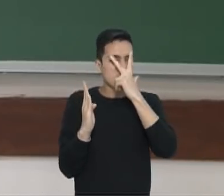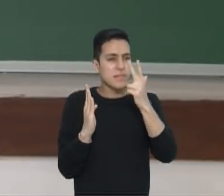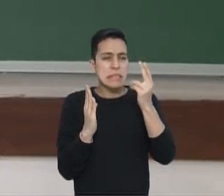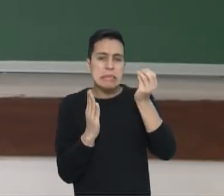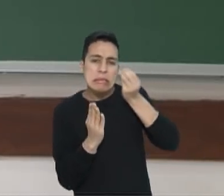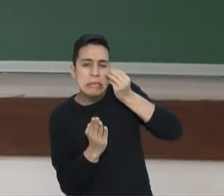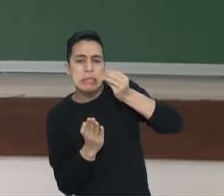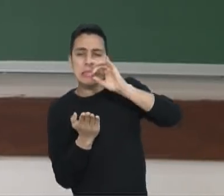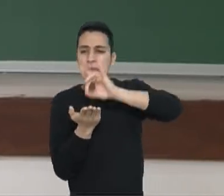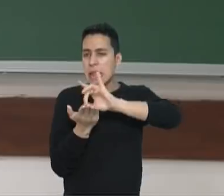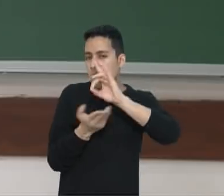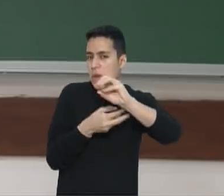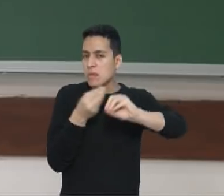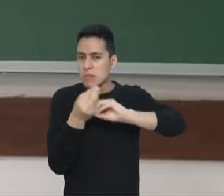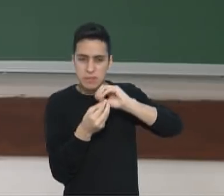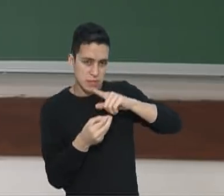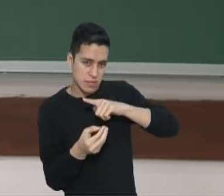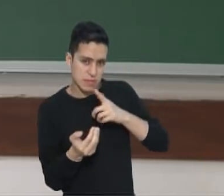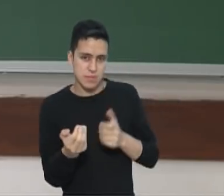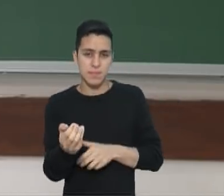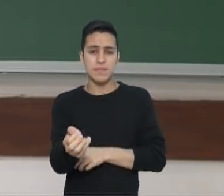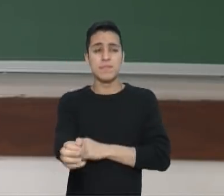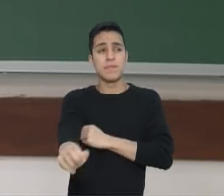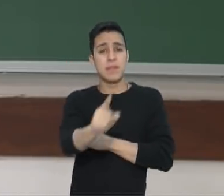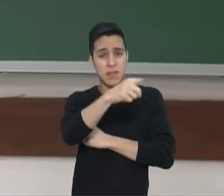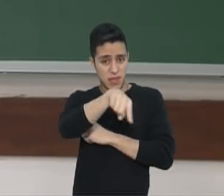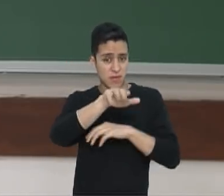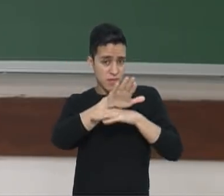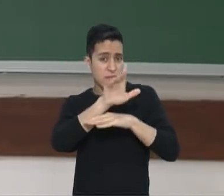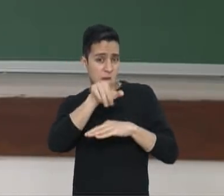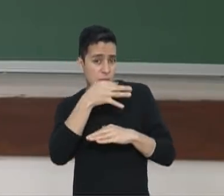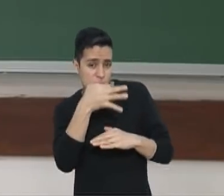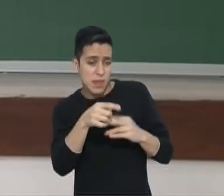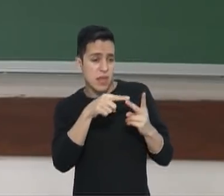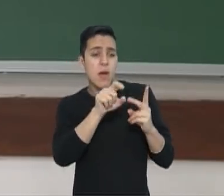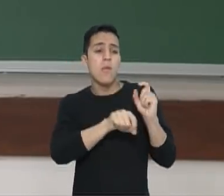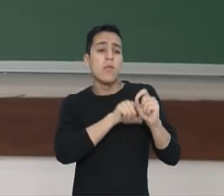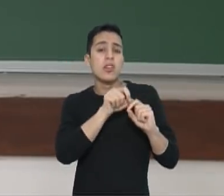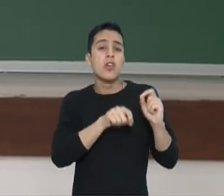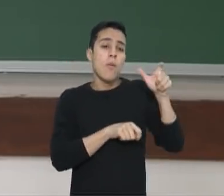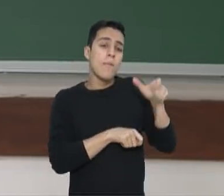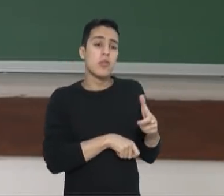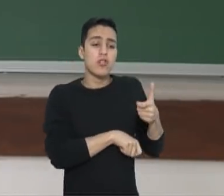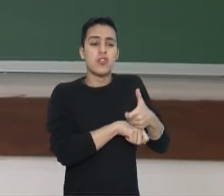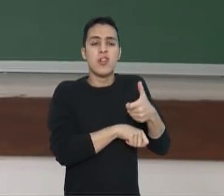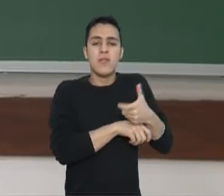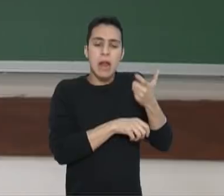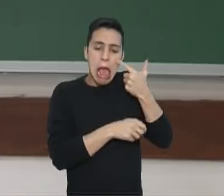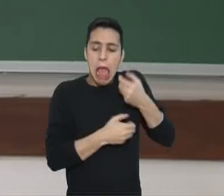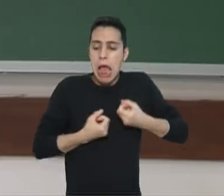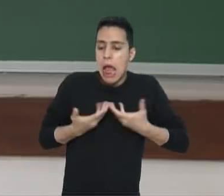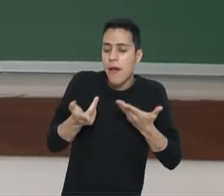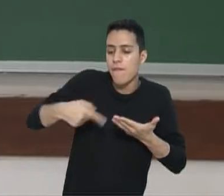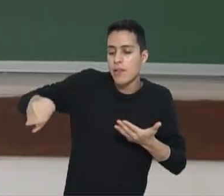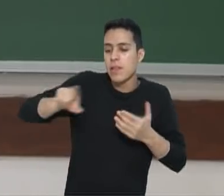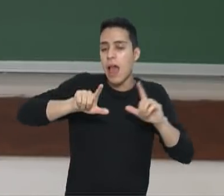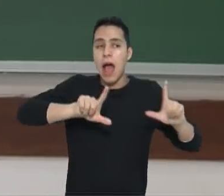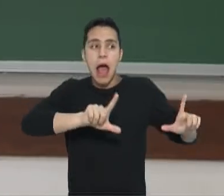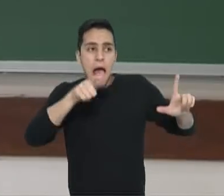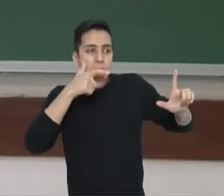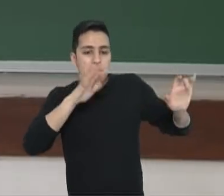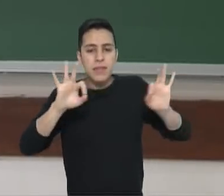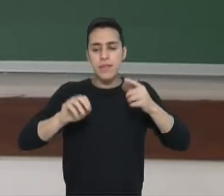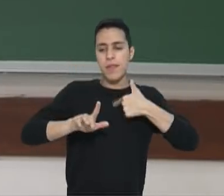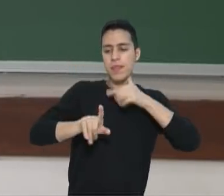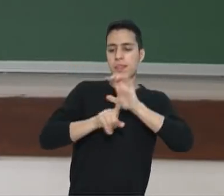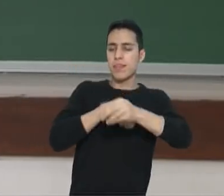especular da realidade. Não é isso. É uma opinião e ela reflete também aquilo que o diretor gostaria de transmitir. Em dois